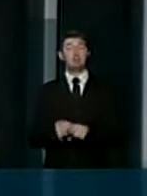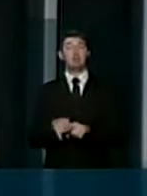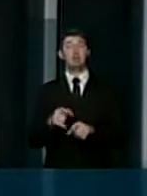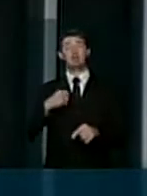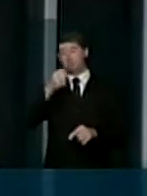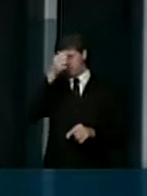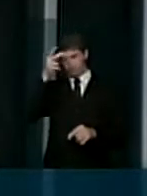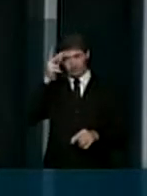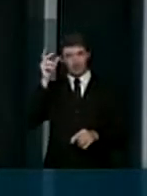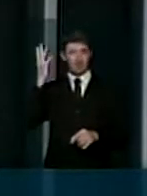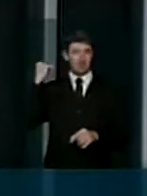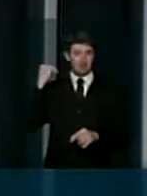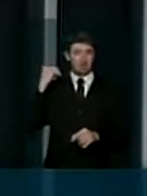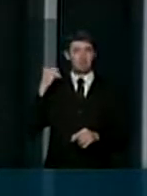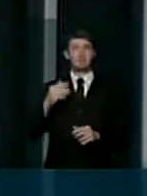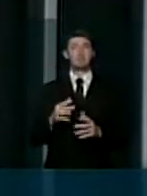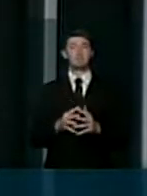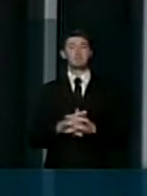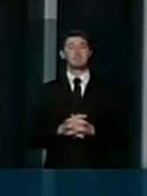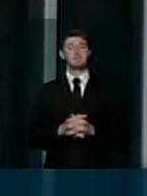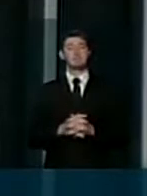prefeito, ser